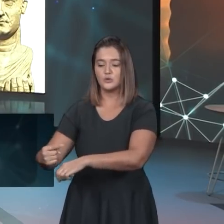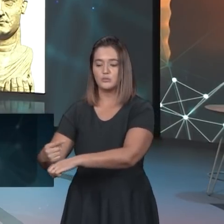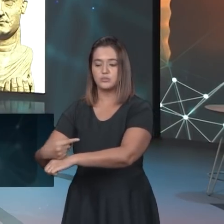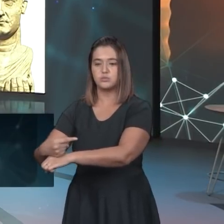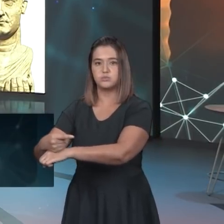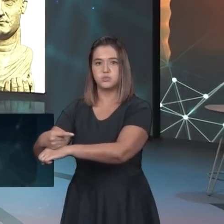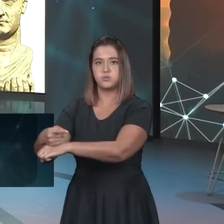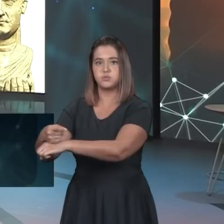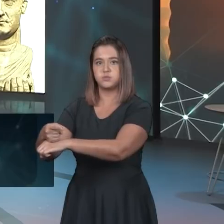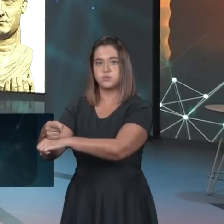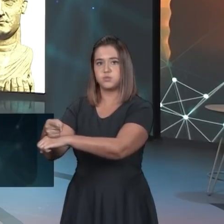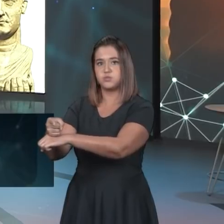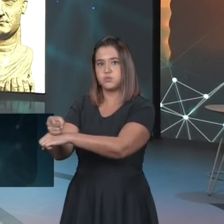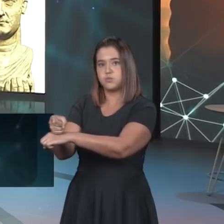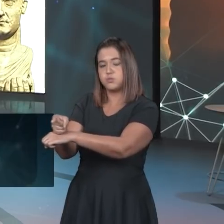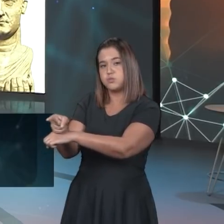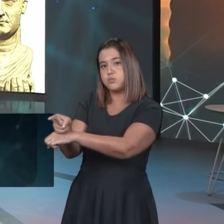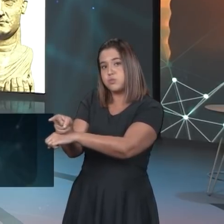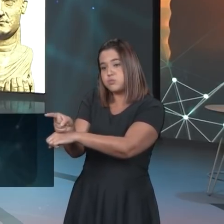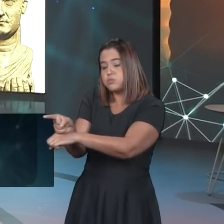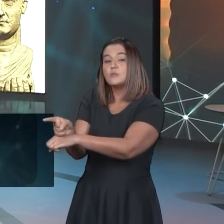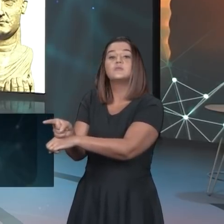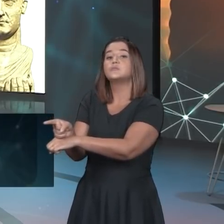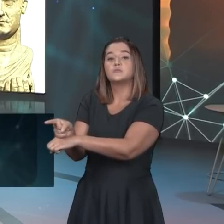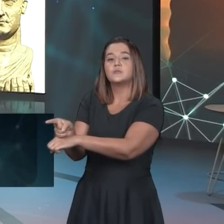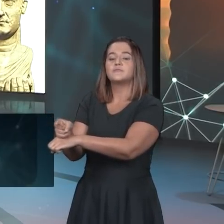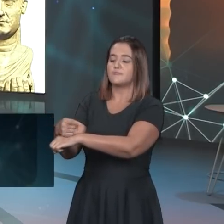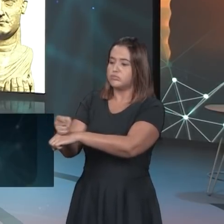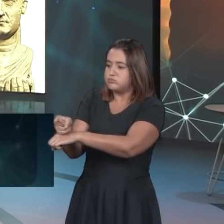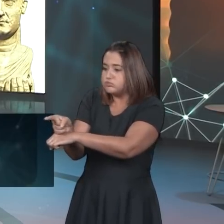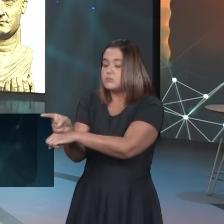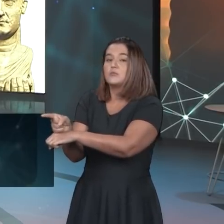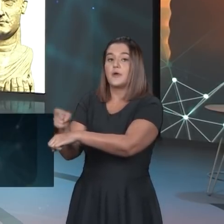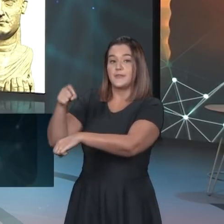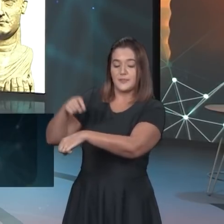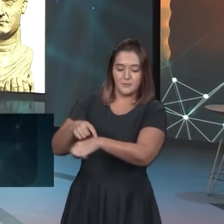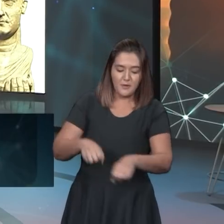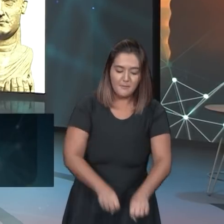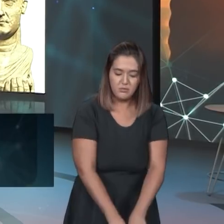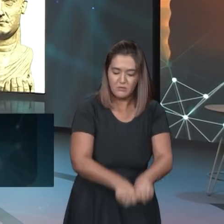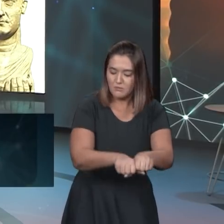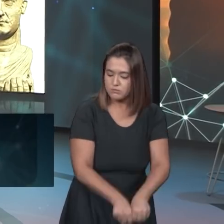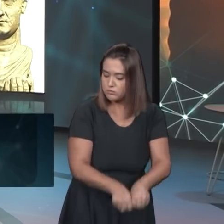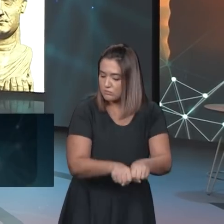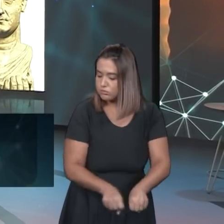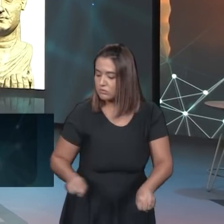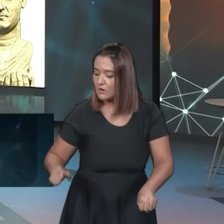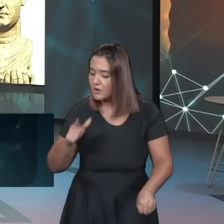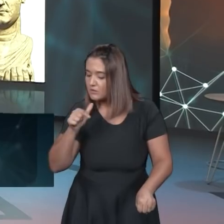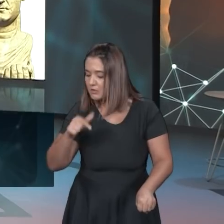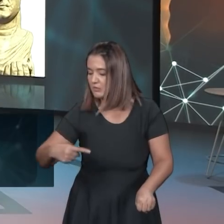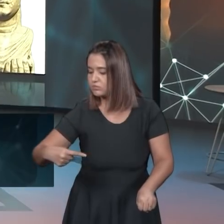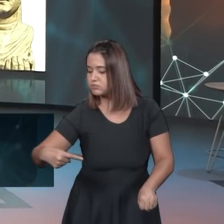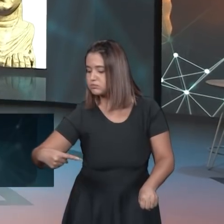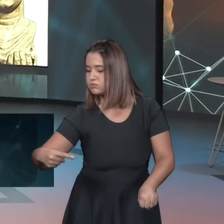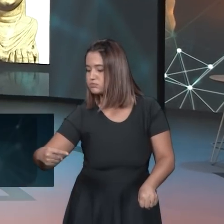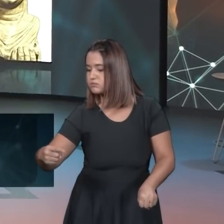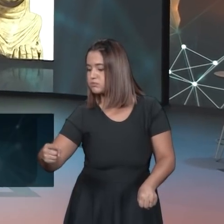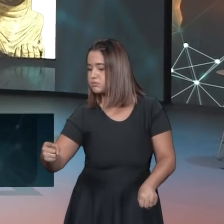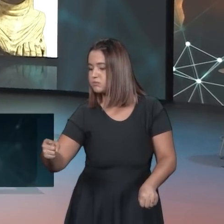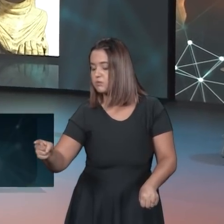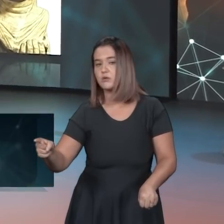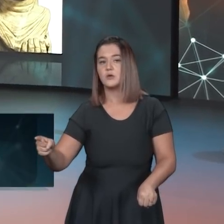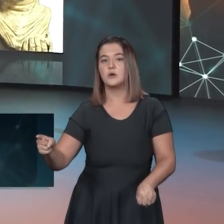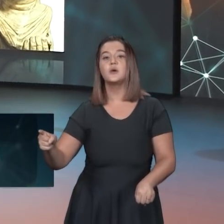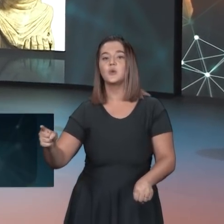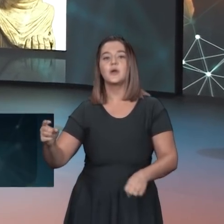no ápice, no pleroma, significa que é o tempo para terminar o dia, por exemplo. É como se fosse o despertador. Quando